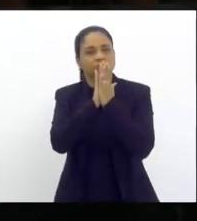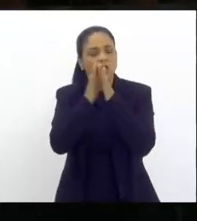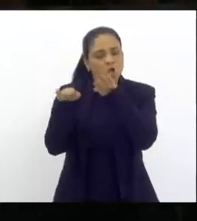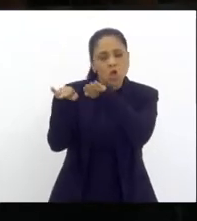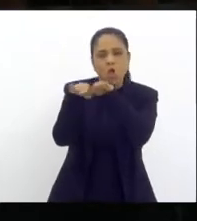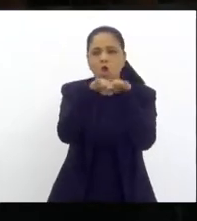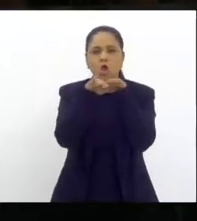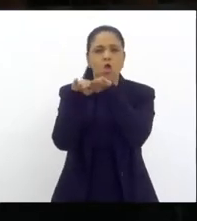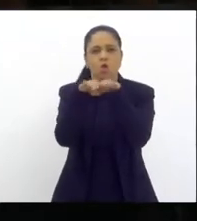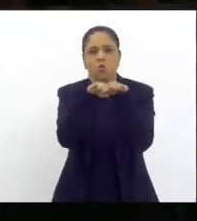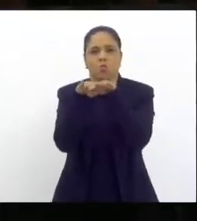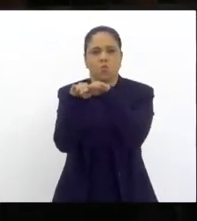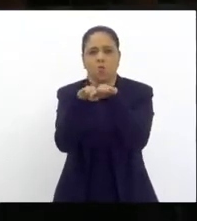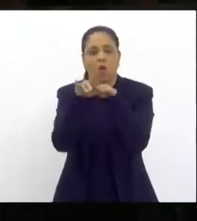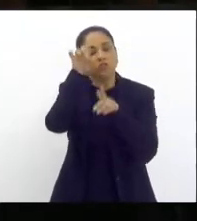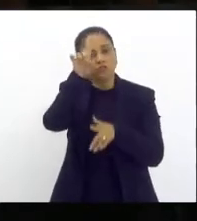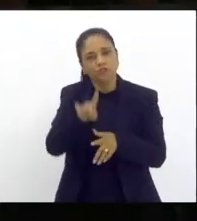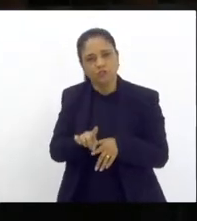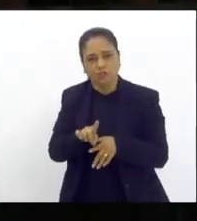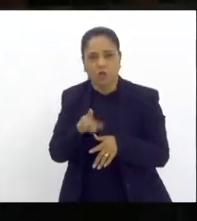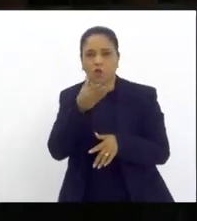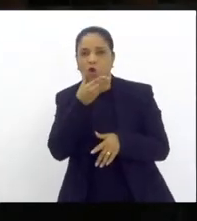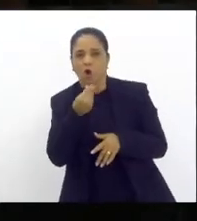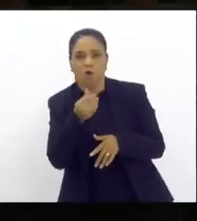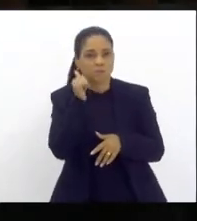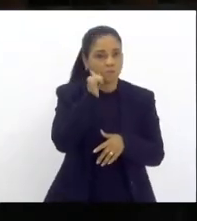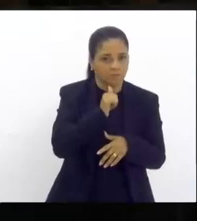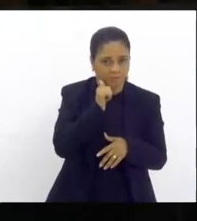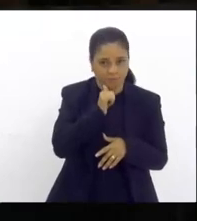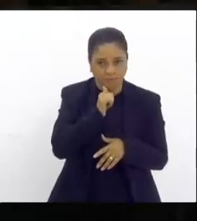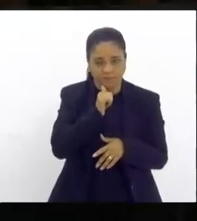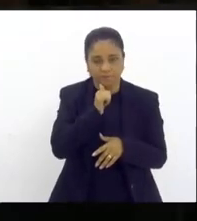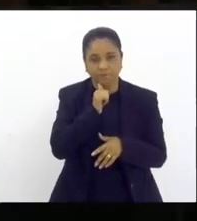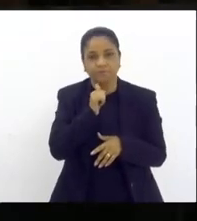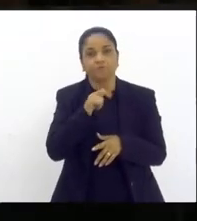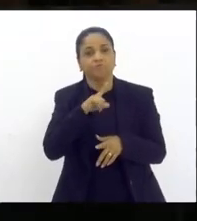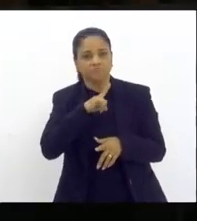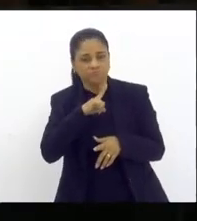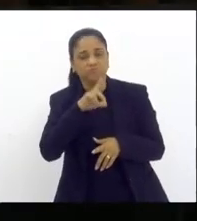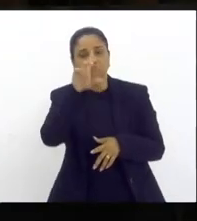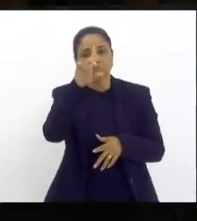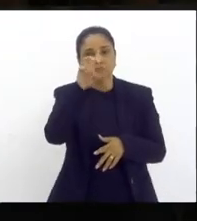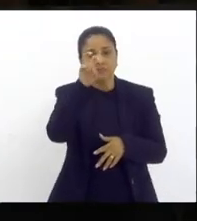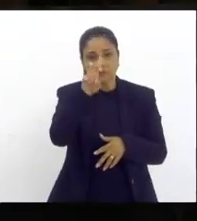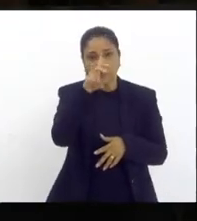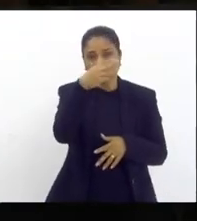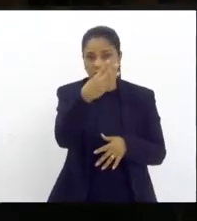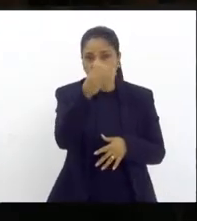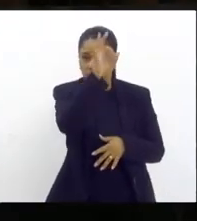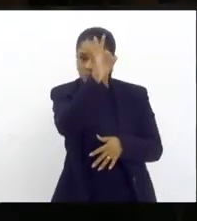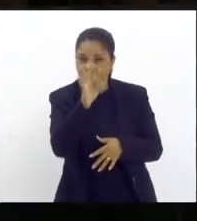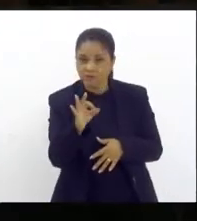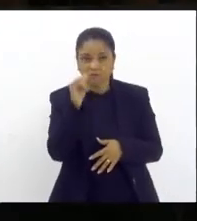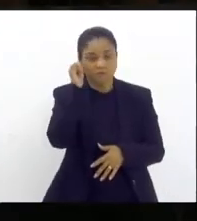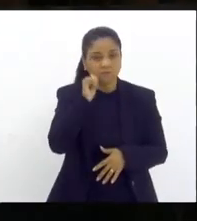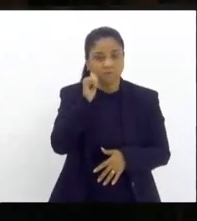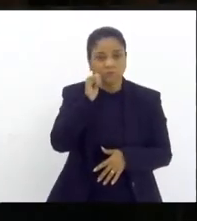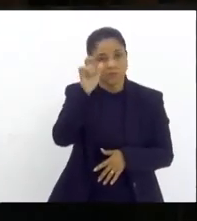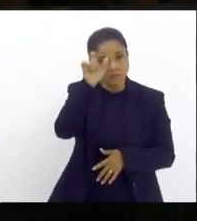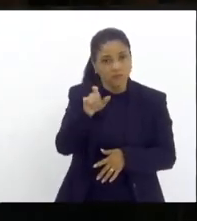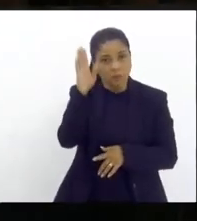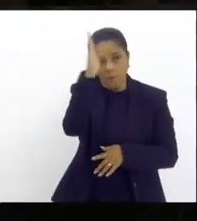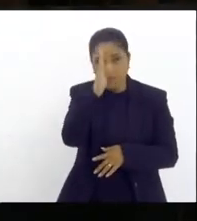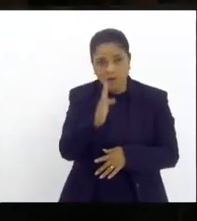iguais. Então, nesse sentido, é super importante dizer que temos quase 53% de mulheres no nosso país